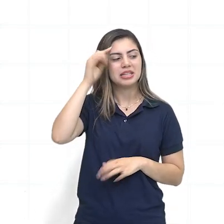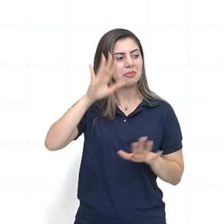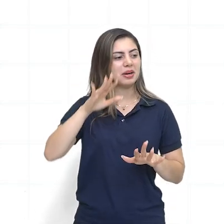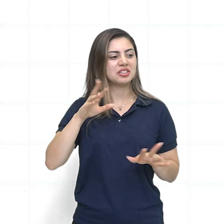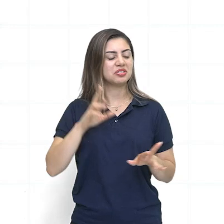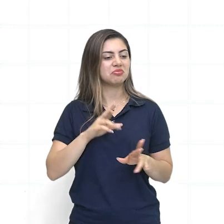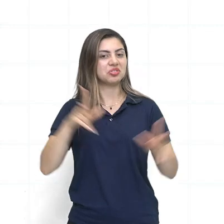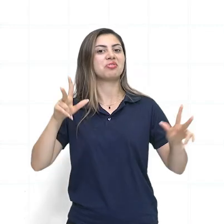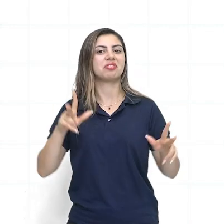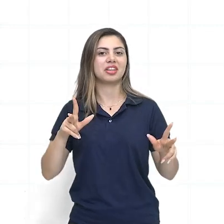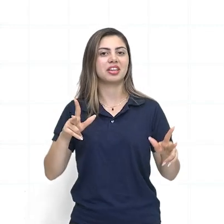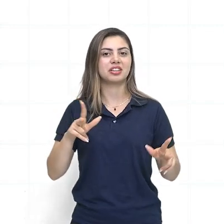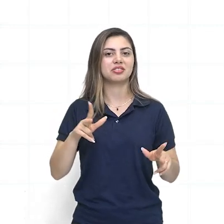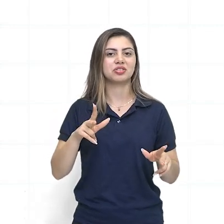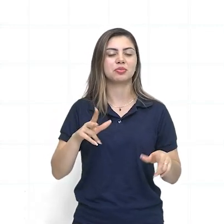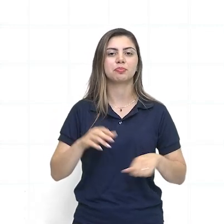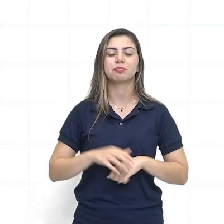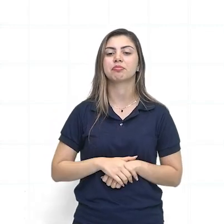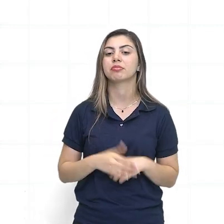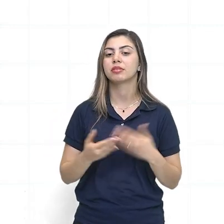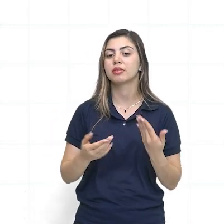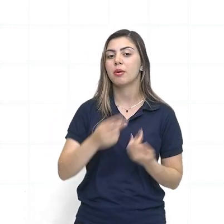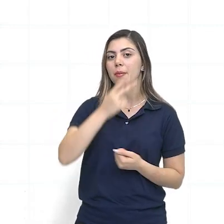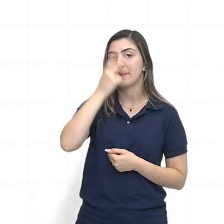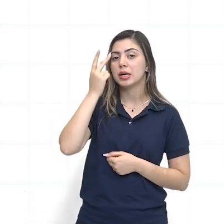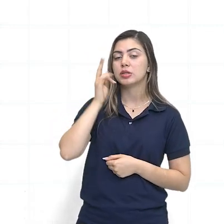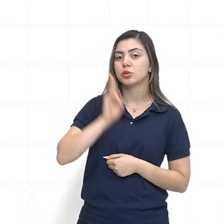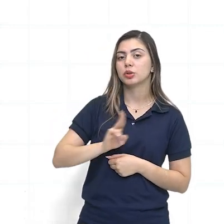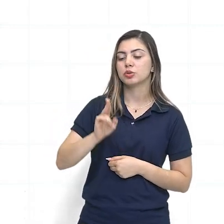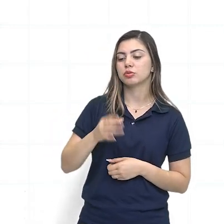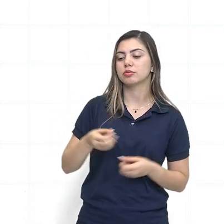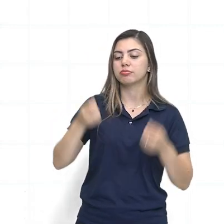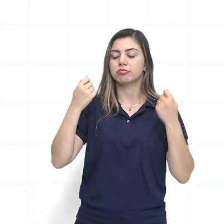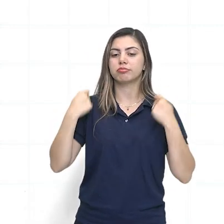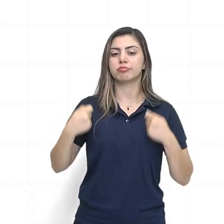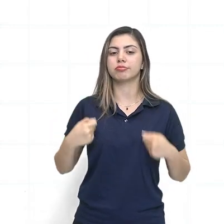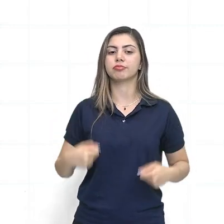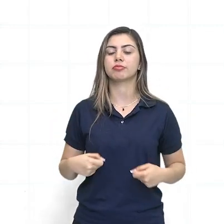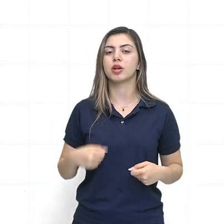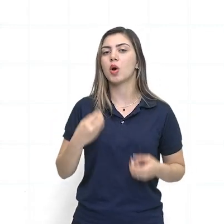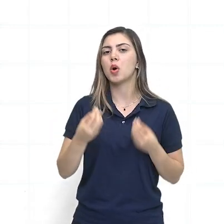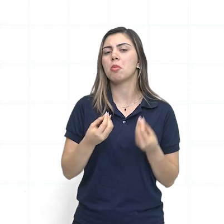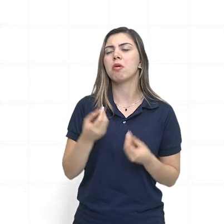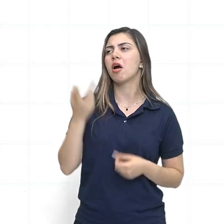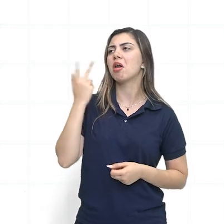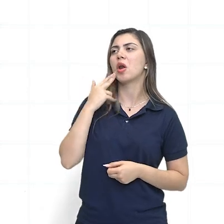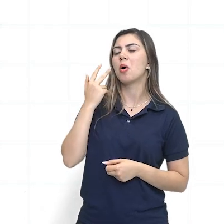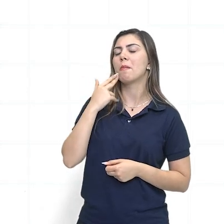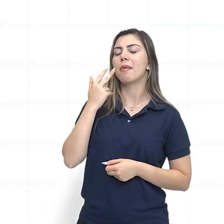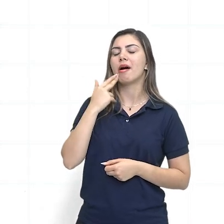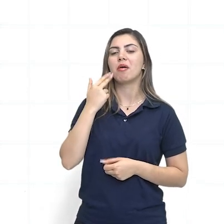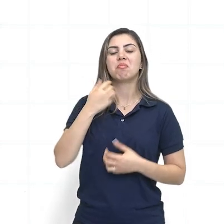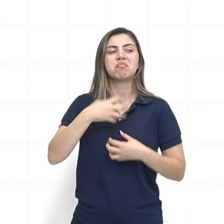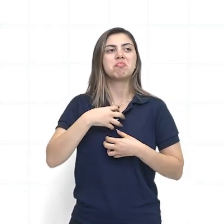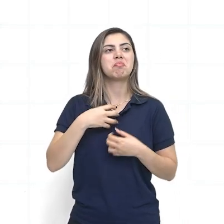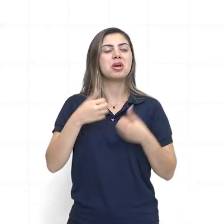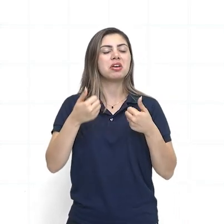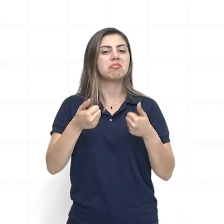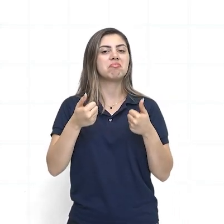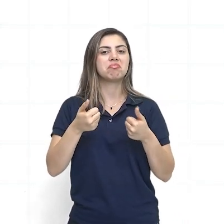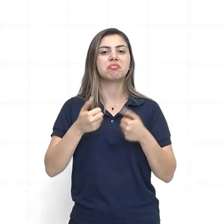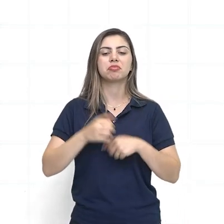né? Enquanto a pessoa que usa a camiseta permanece inabalavelmente satisfeita consigo